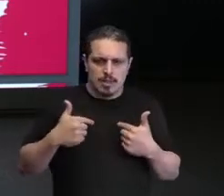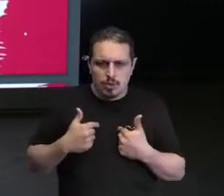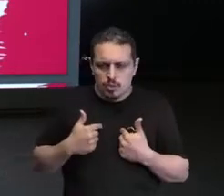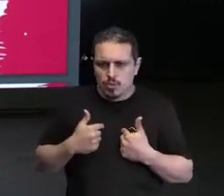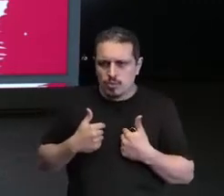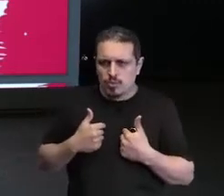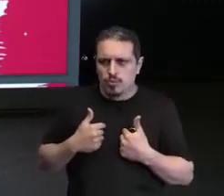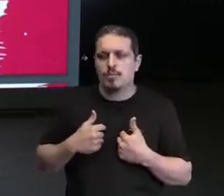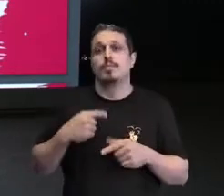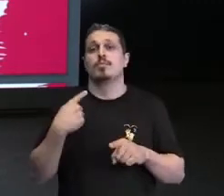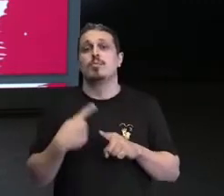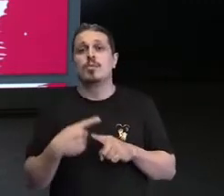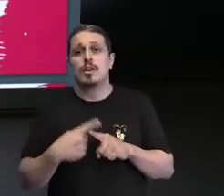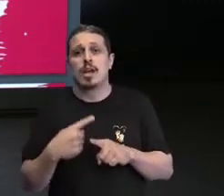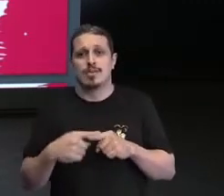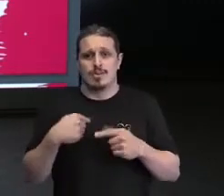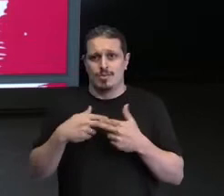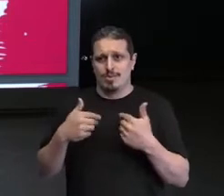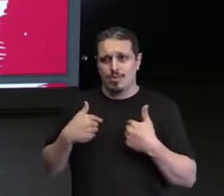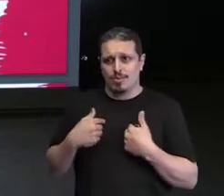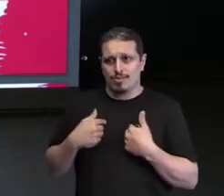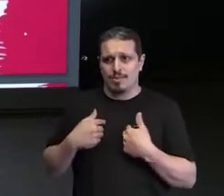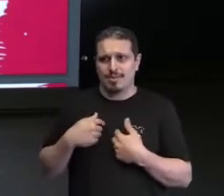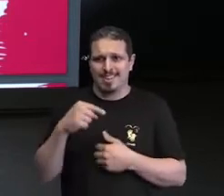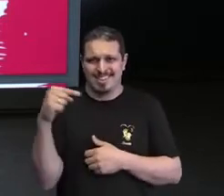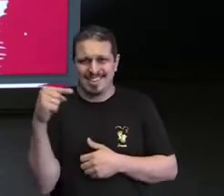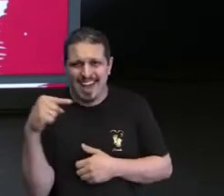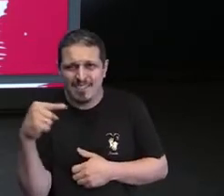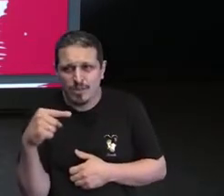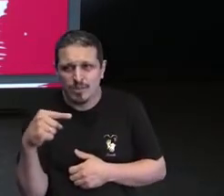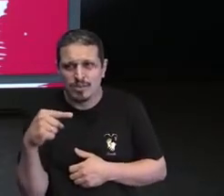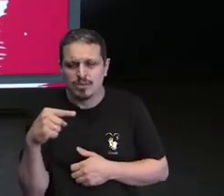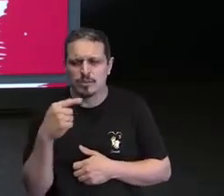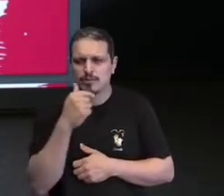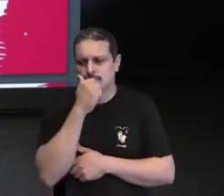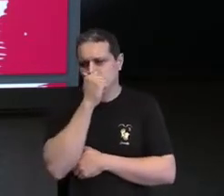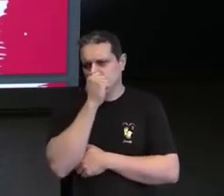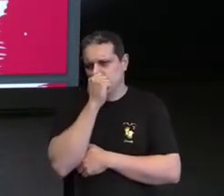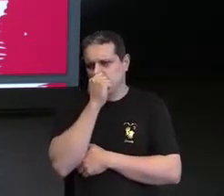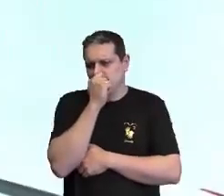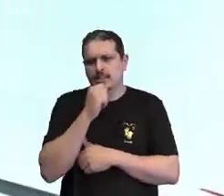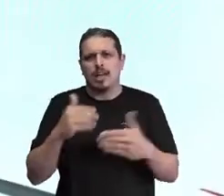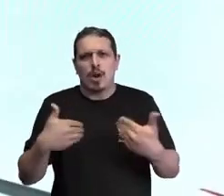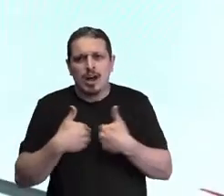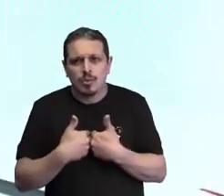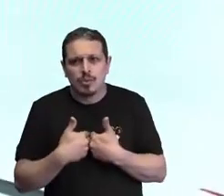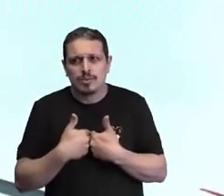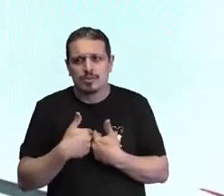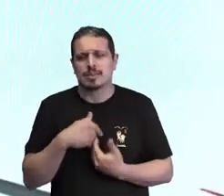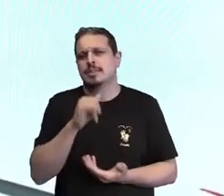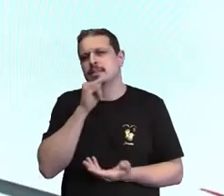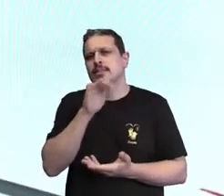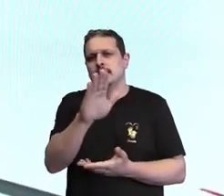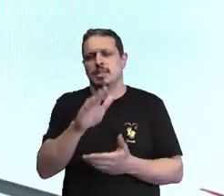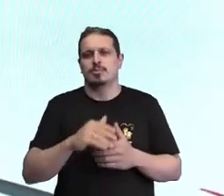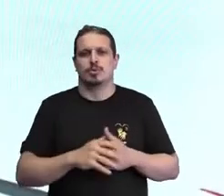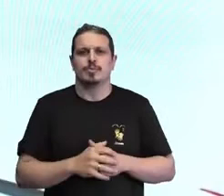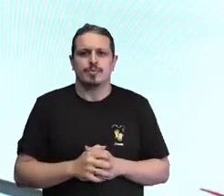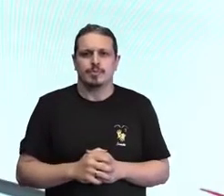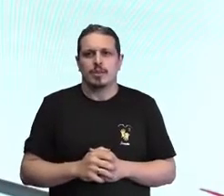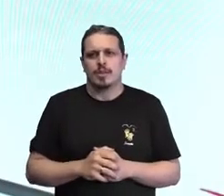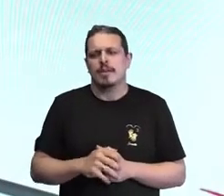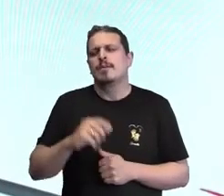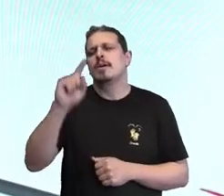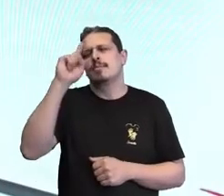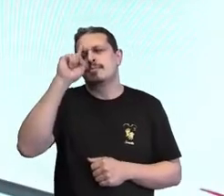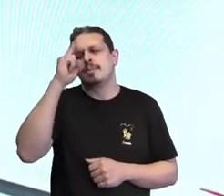violada e o quanto que eu fui negada porque afinal quando eu falo em autismo E aí eu quero que vocês me respondam que que você